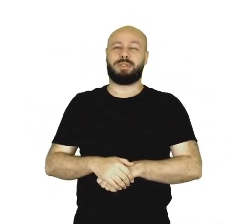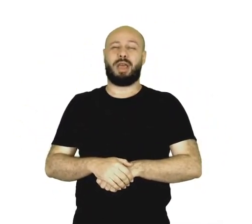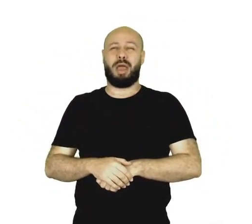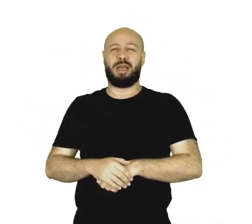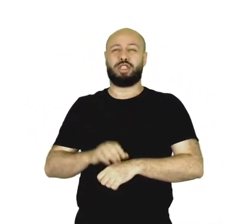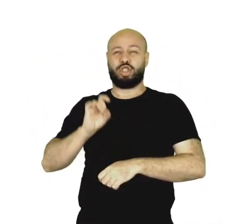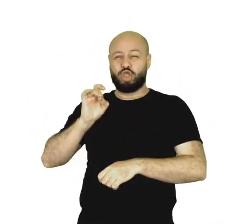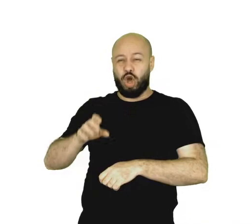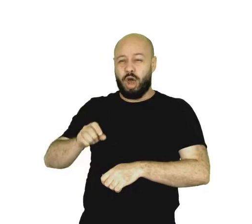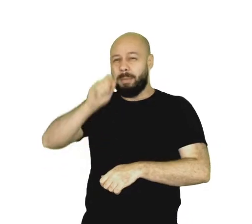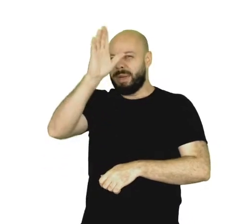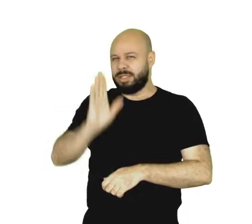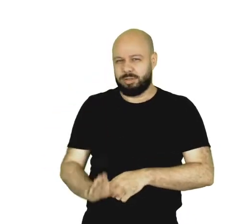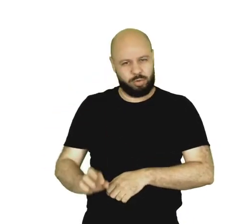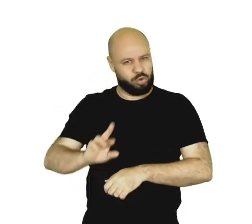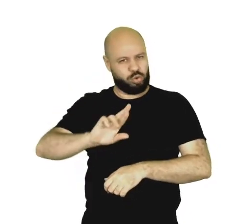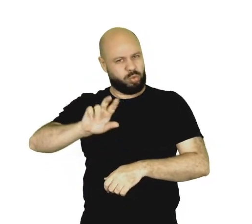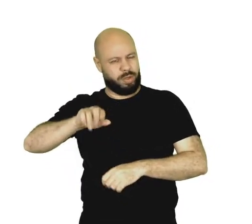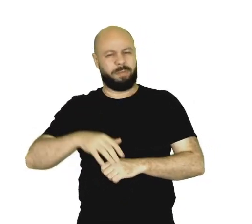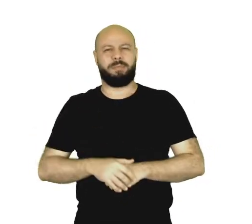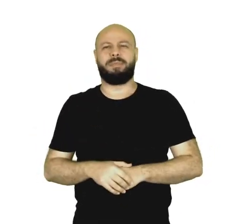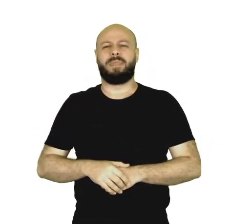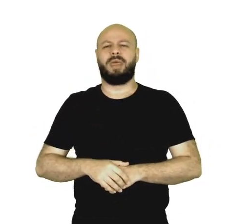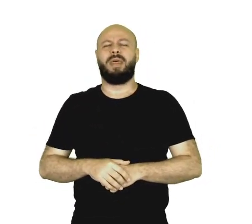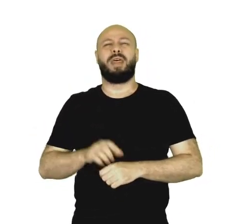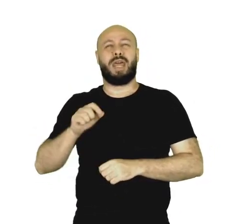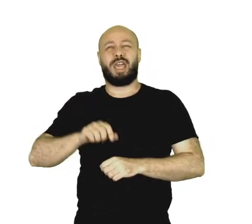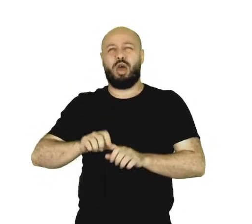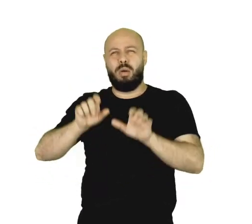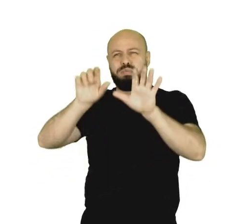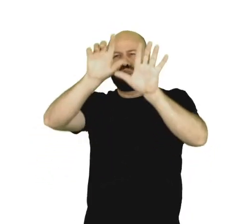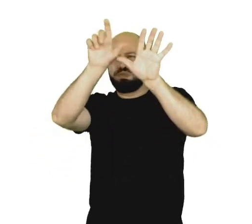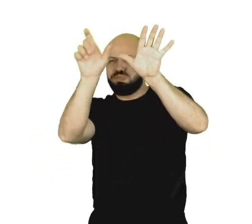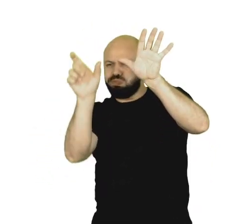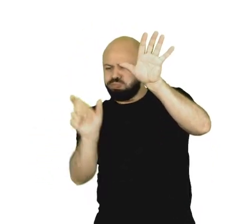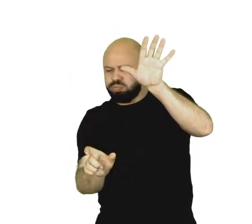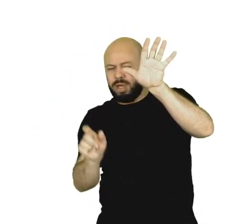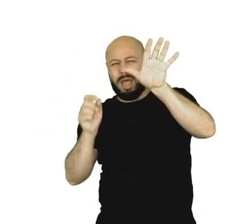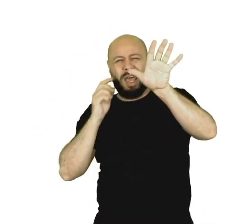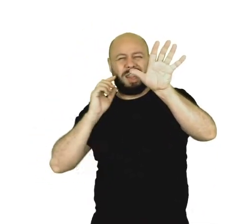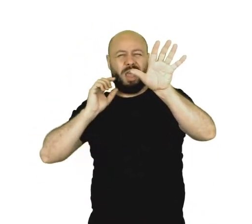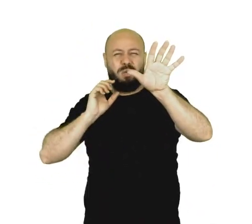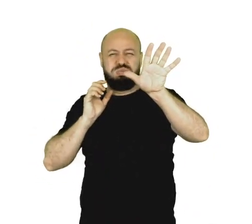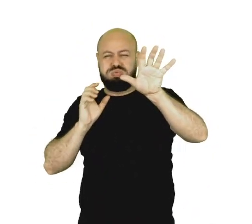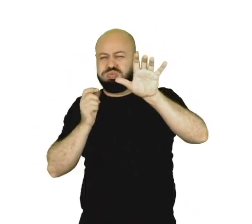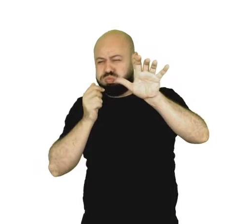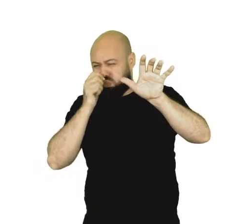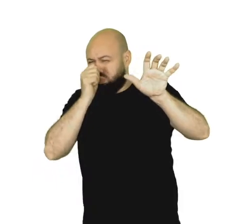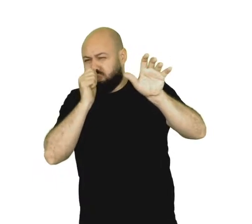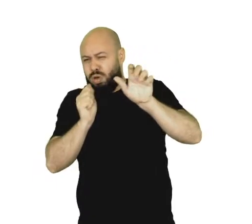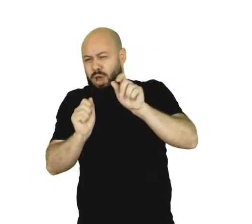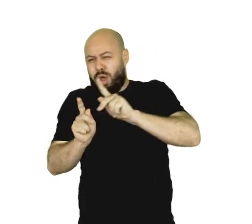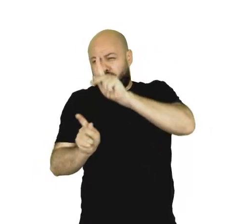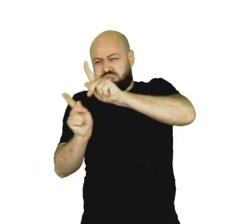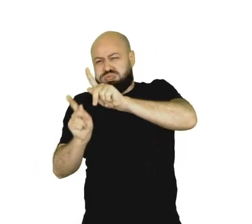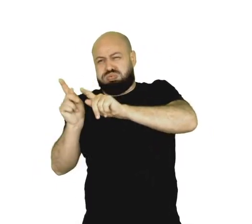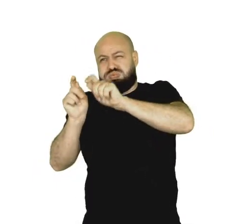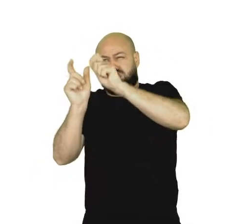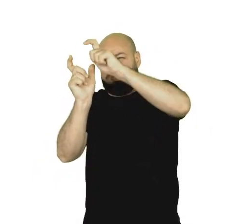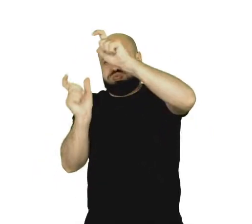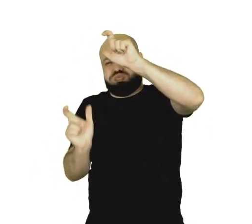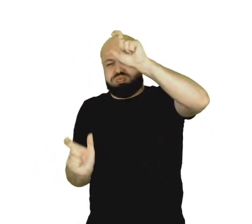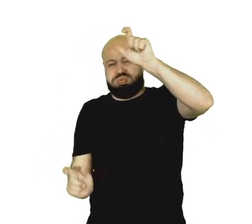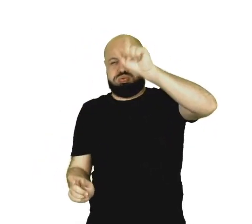uma grande concentração demográfica. E essa concentração demográfica ela vai ser maior no caso do Brasil, em